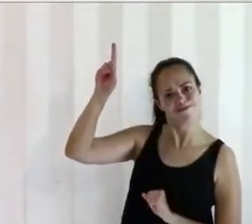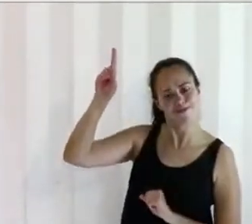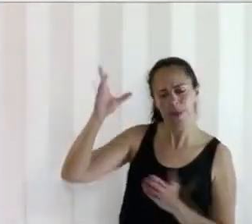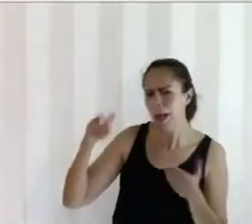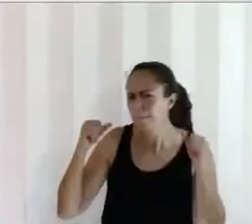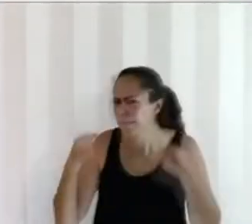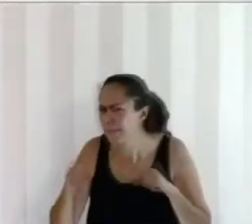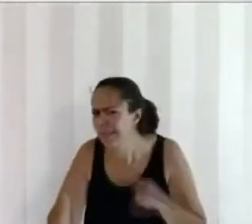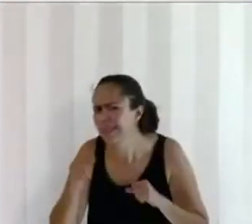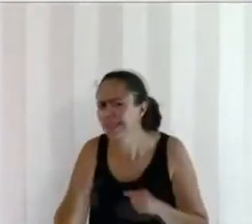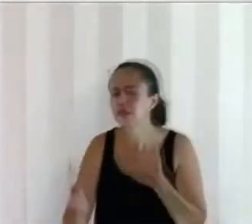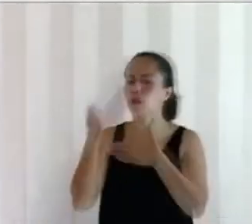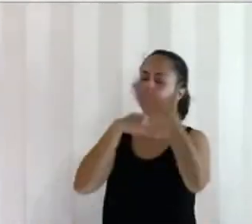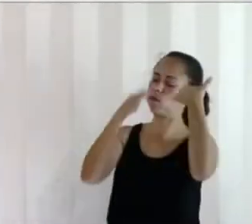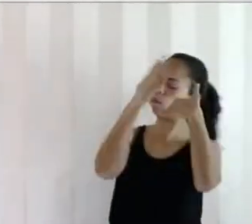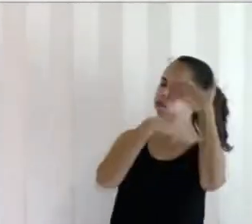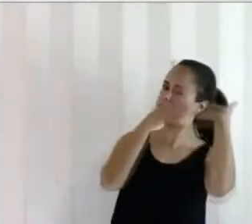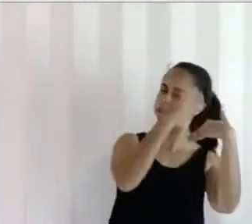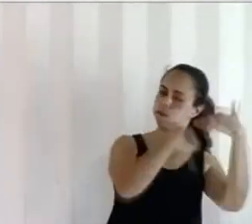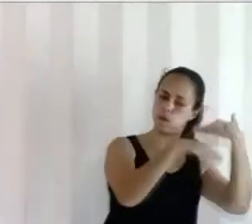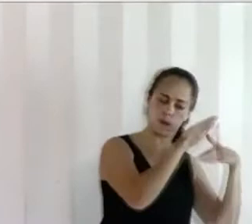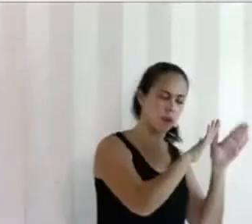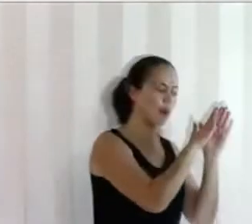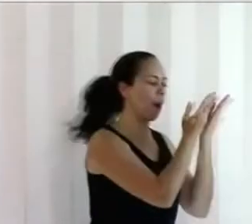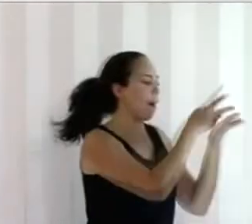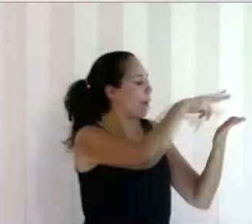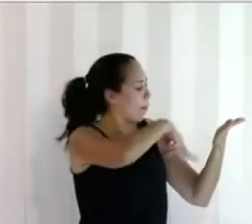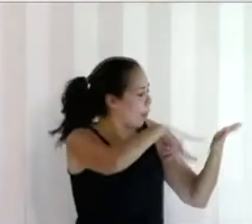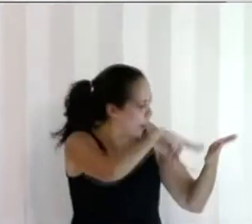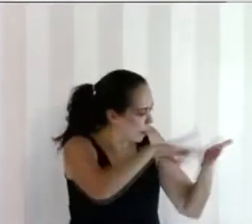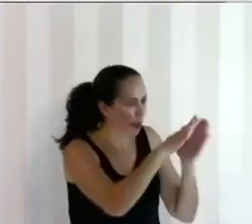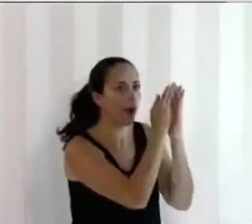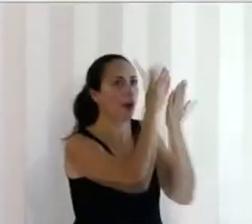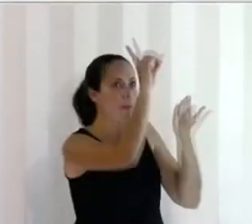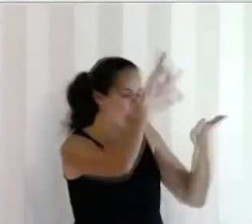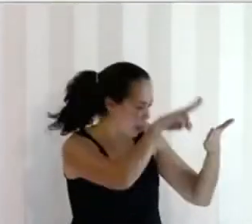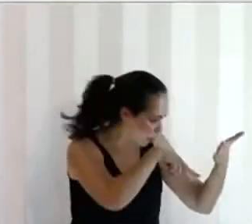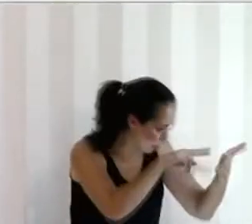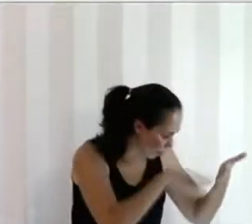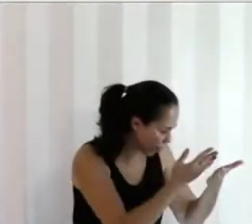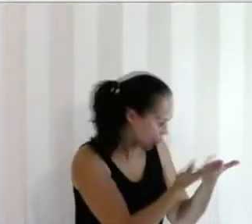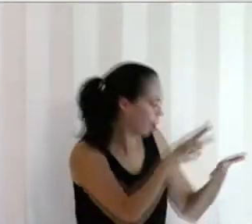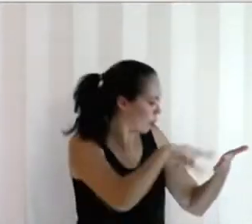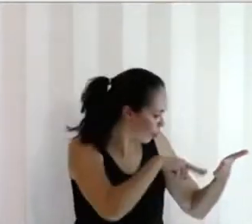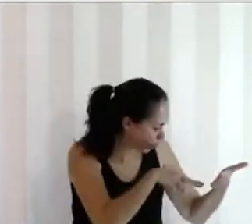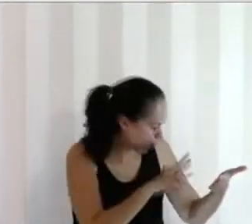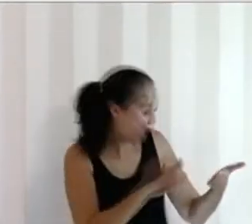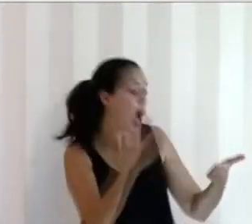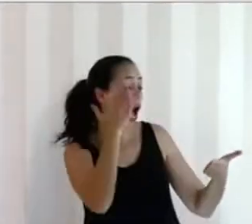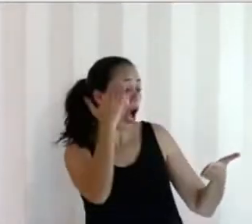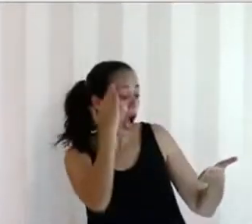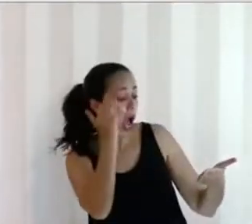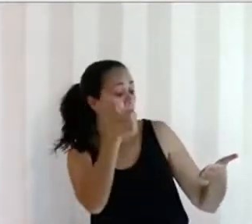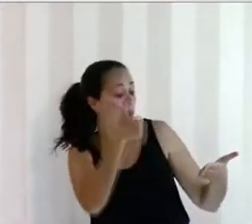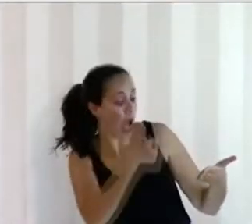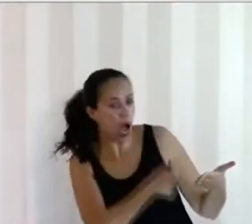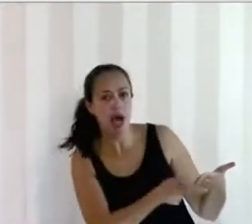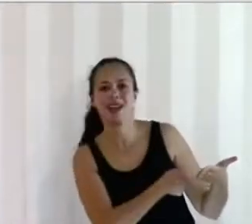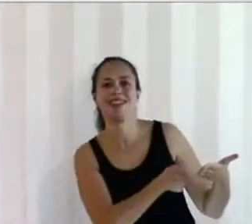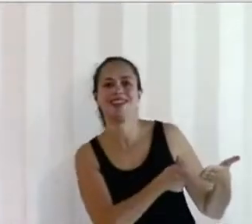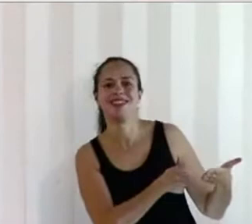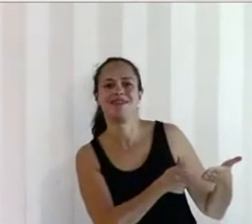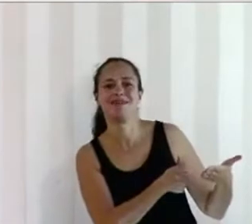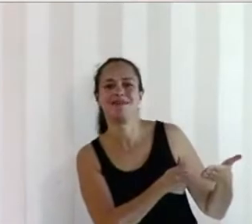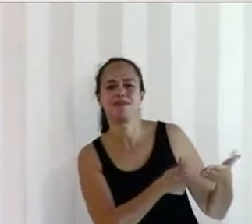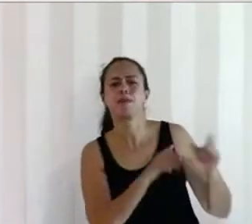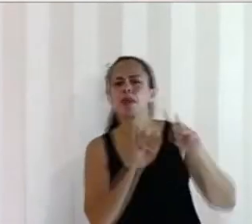10 mandamentos, lá onde os meus queridinhos irmãozinhos e irmãzinhas estão fazendo. Você já está em qual dos mandamentos? Já deu para